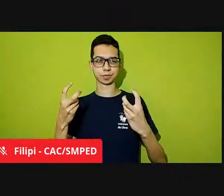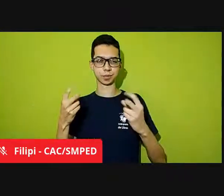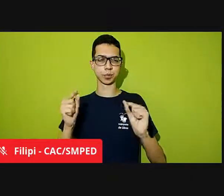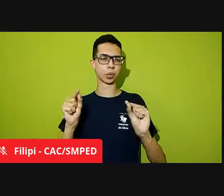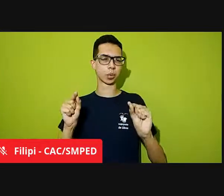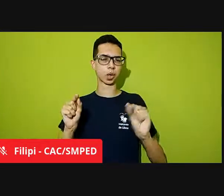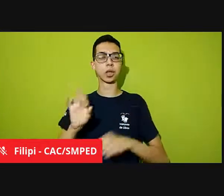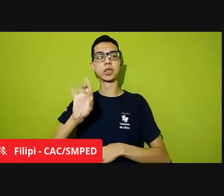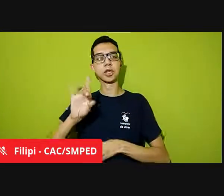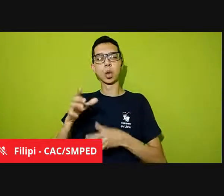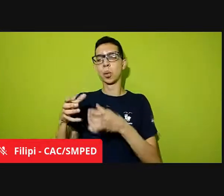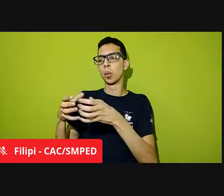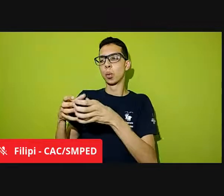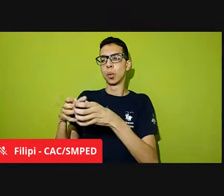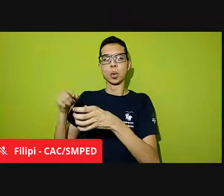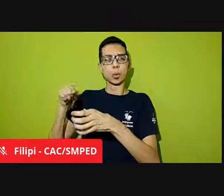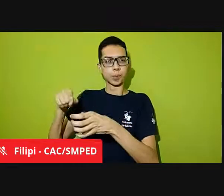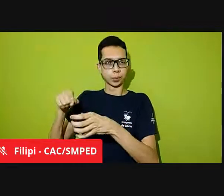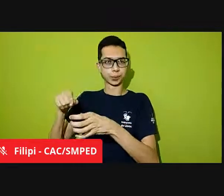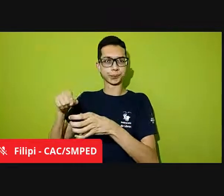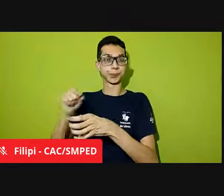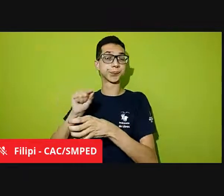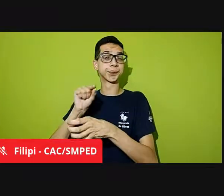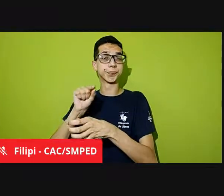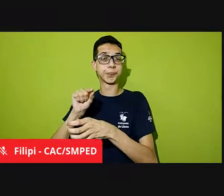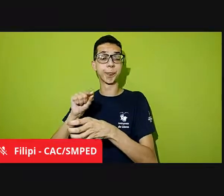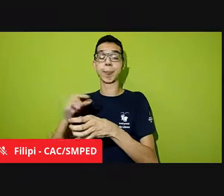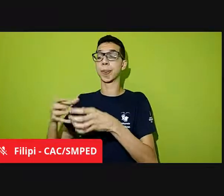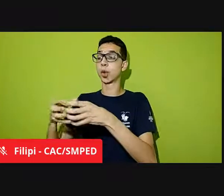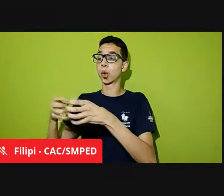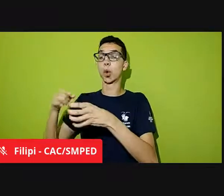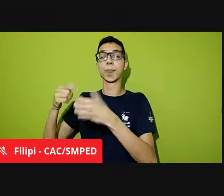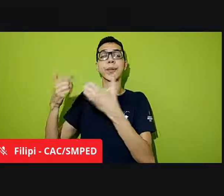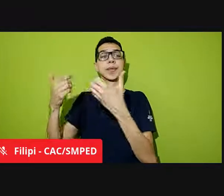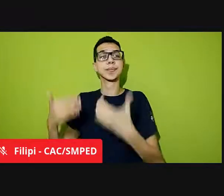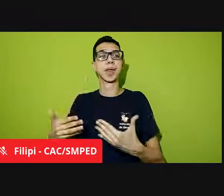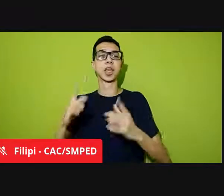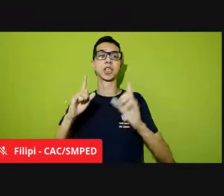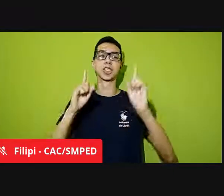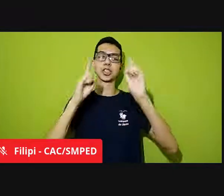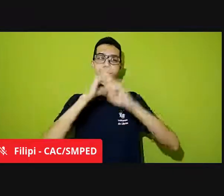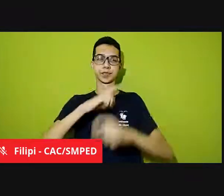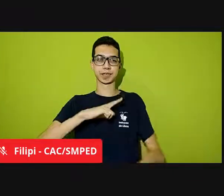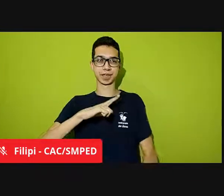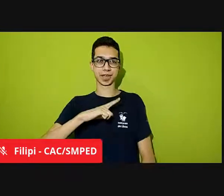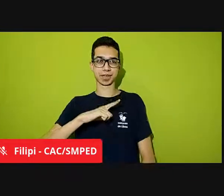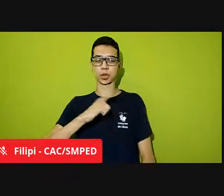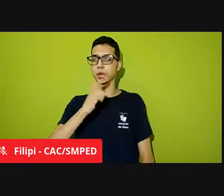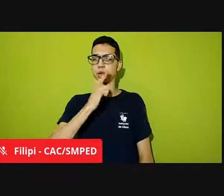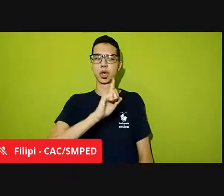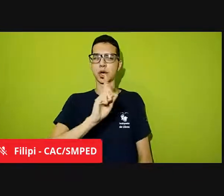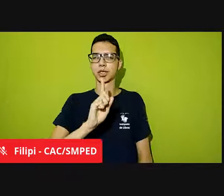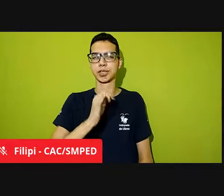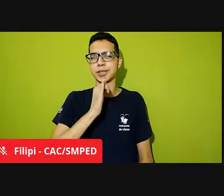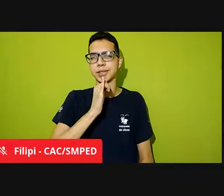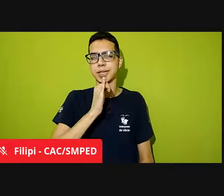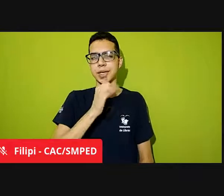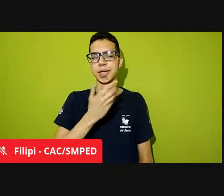aquele grupo que disse, né, que tem muita dificuldade ou não consegue de modo algum, por exemplo,